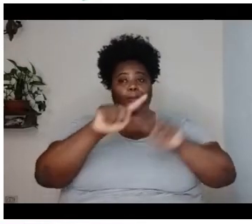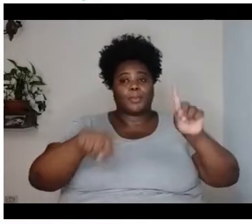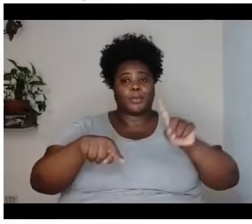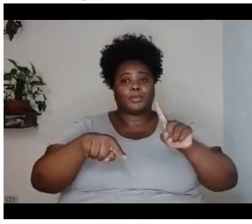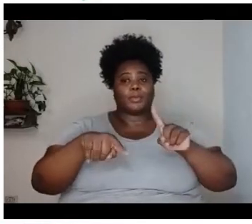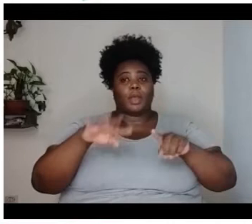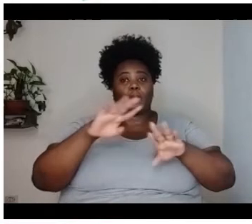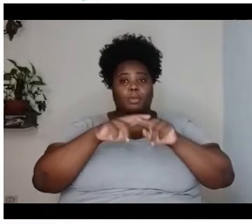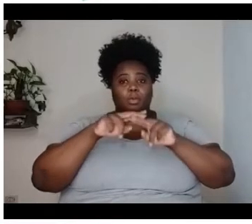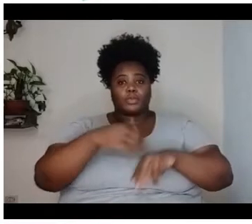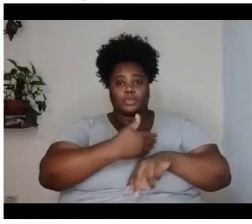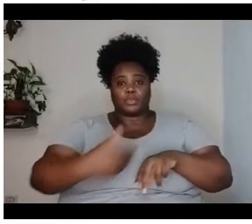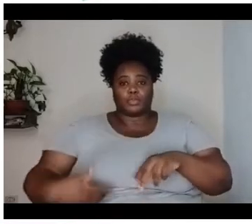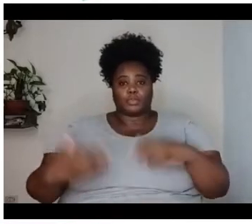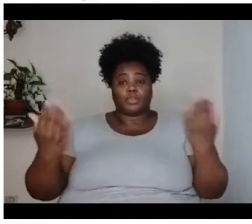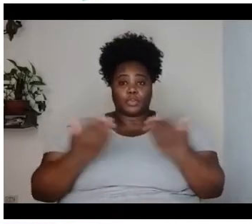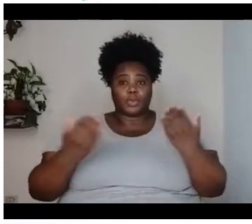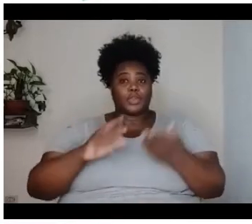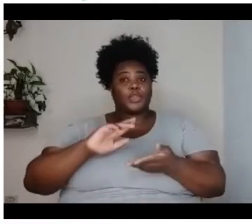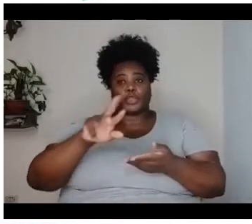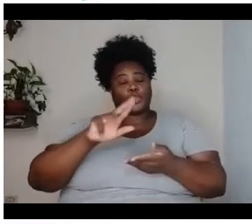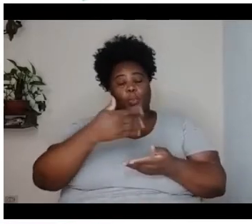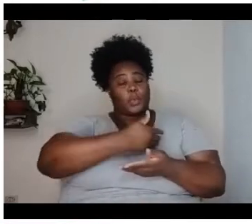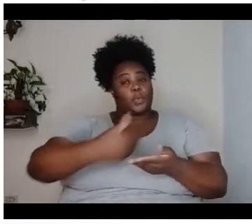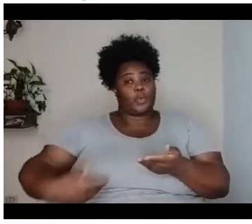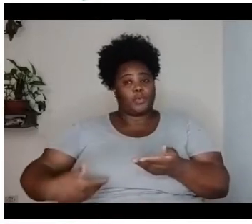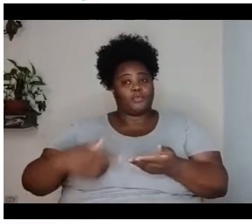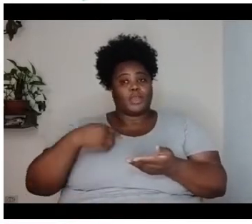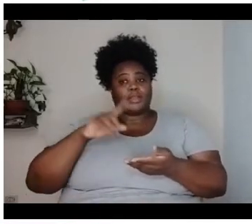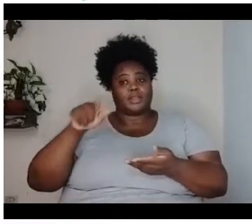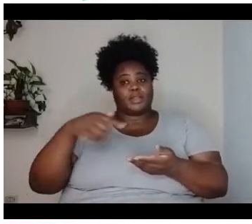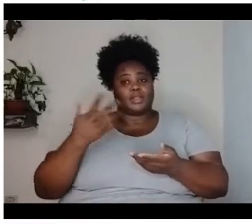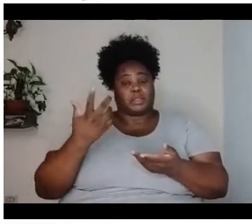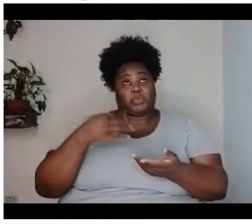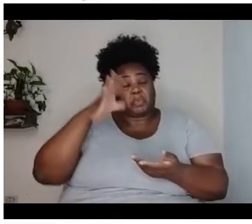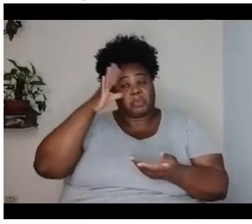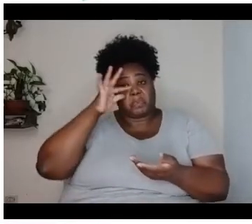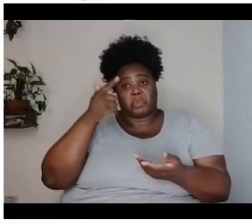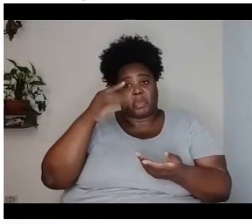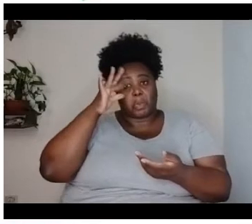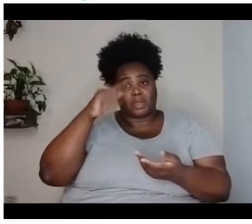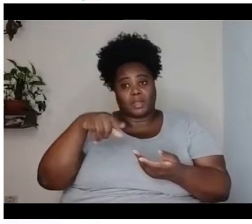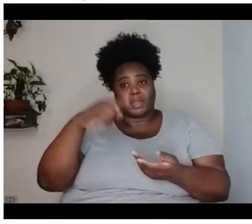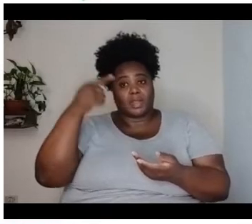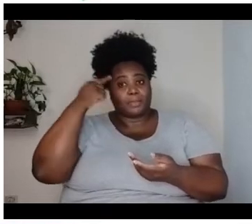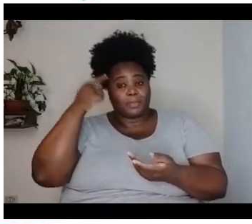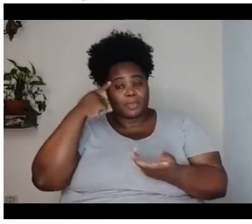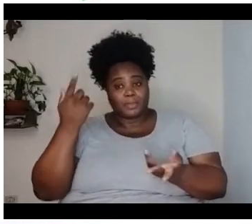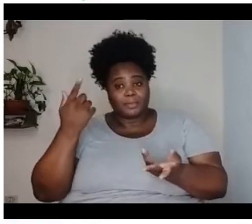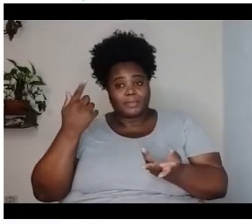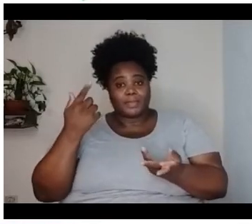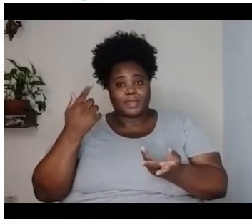governo atual, que é um governo que realmente não está interessado em ninguém que pense, em